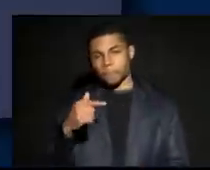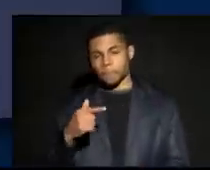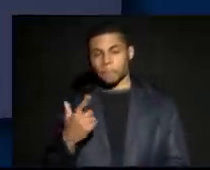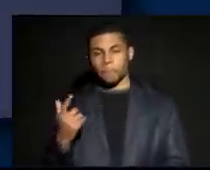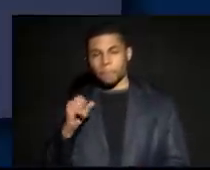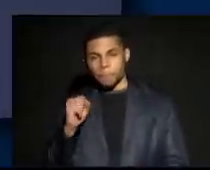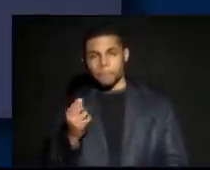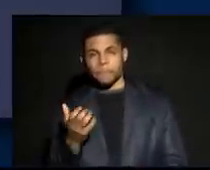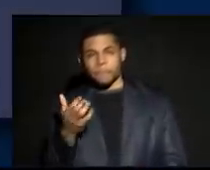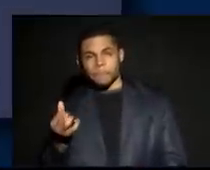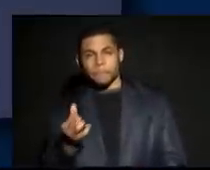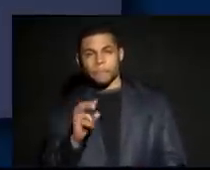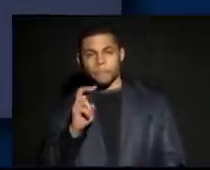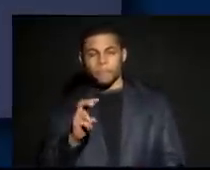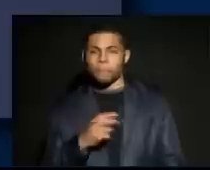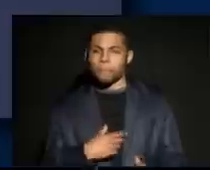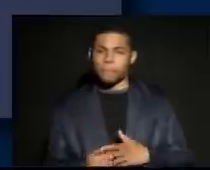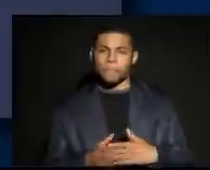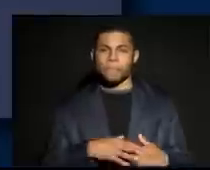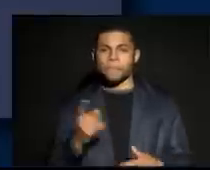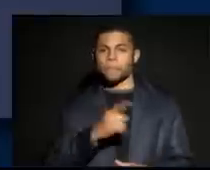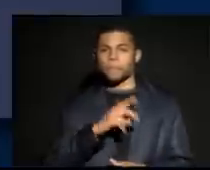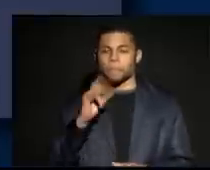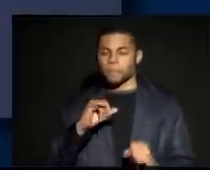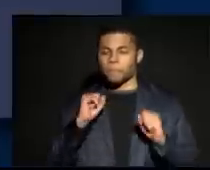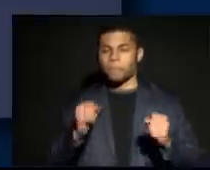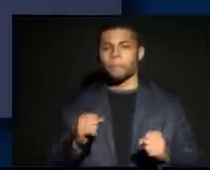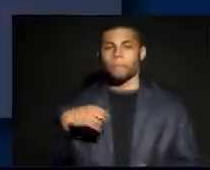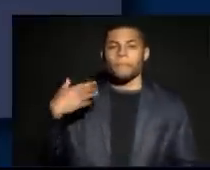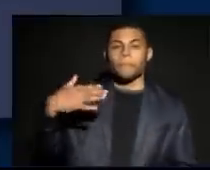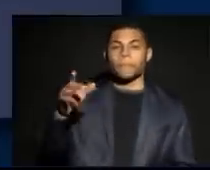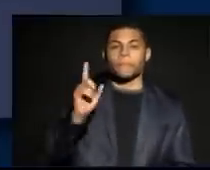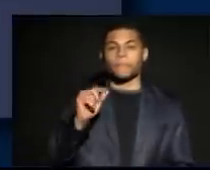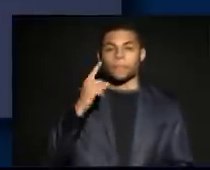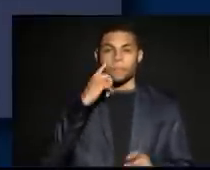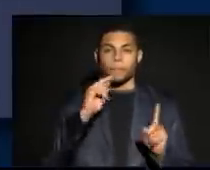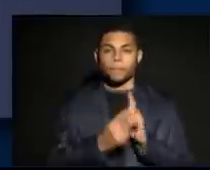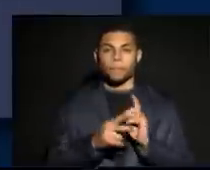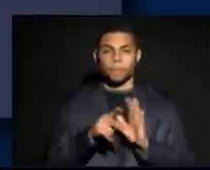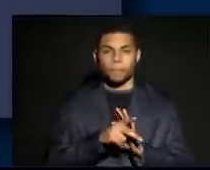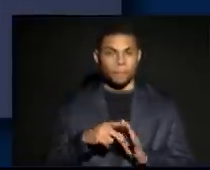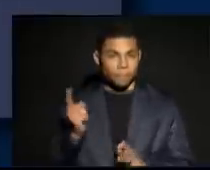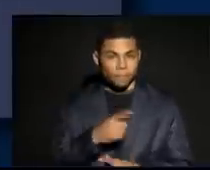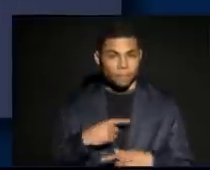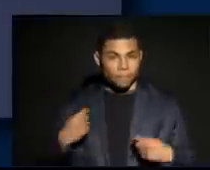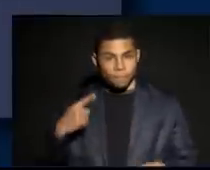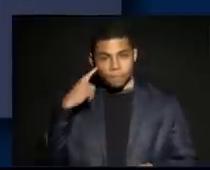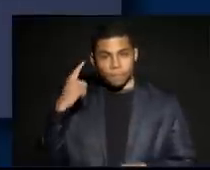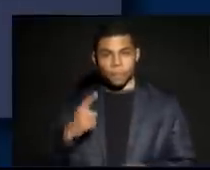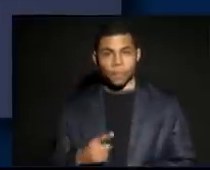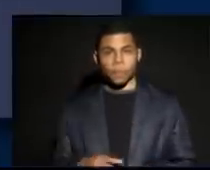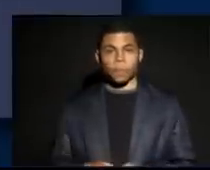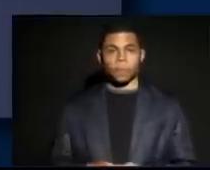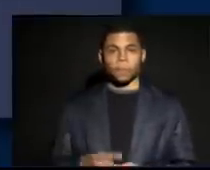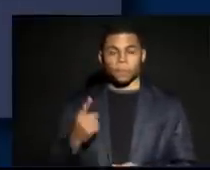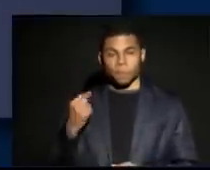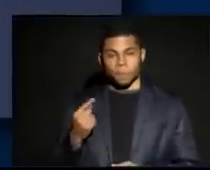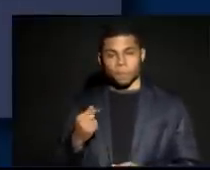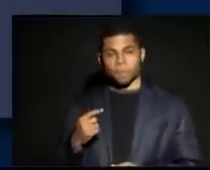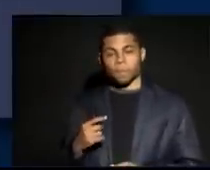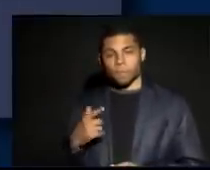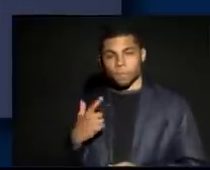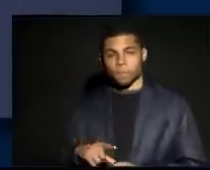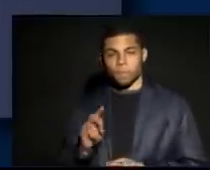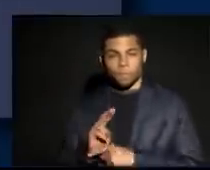7 seja 86 cinco dependendo do que a gente vai entregar para frente do ponto de vista tu é fiscal